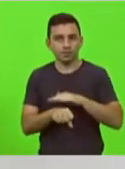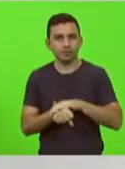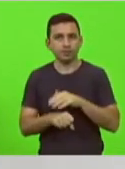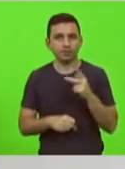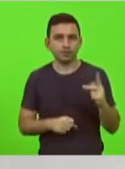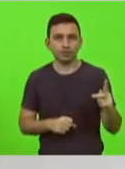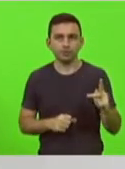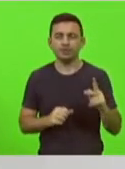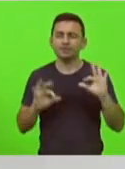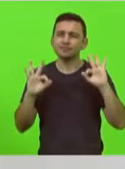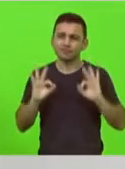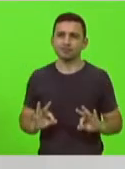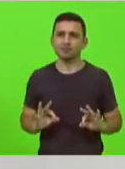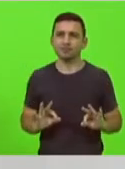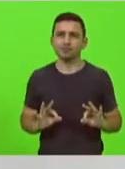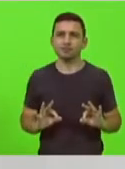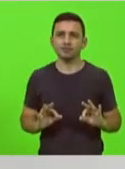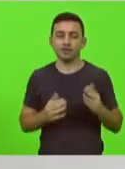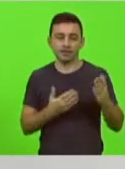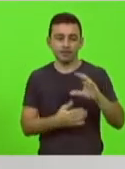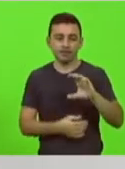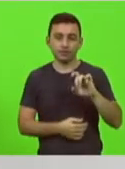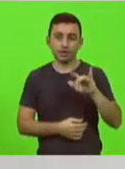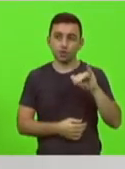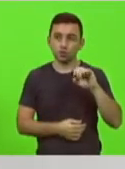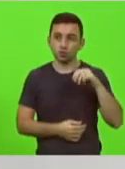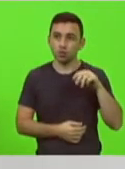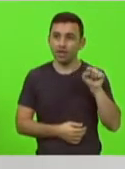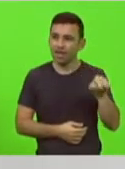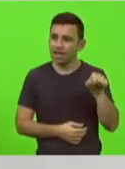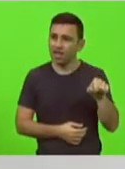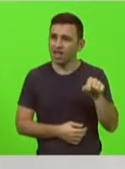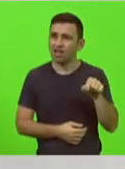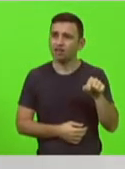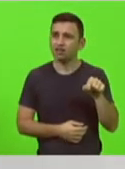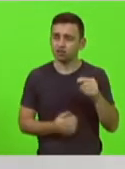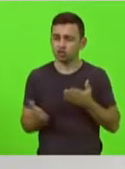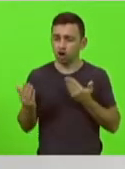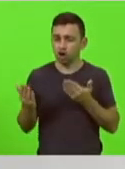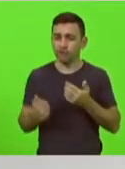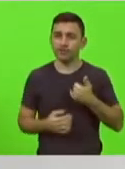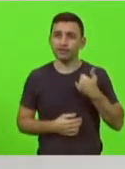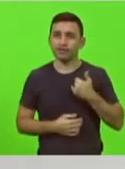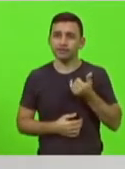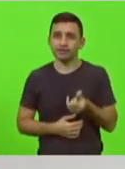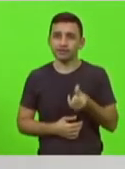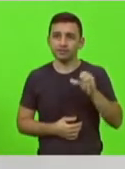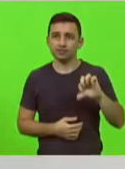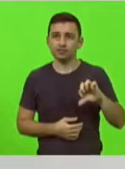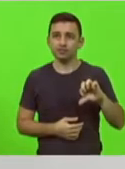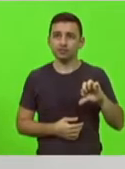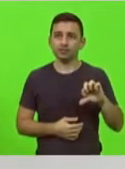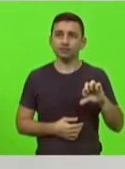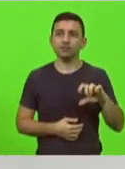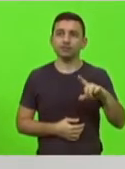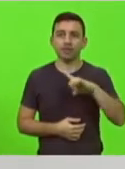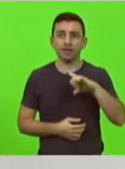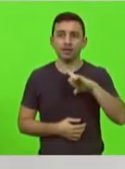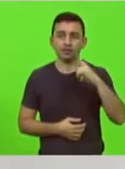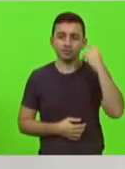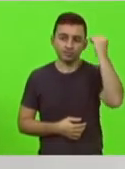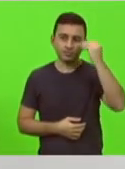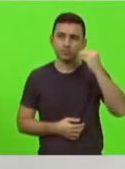com certeza, o Celso é jovem, está com 69 anos, né? Tem grande